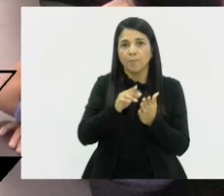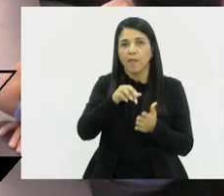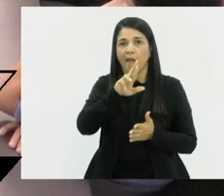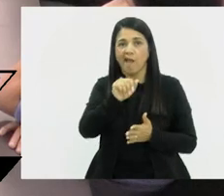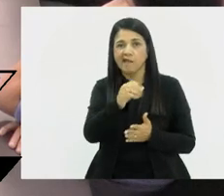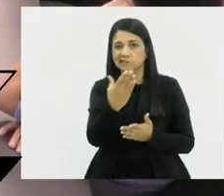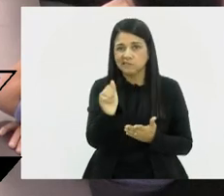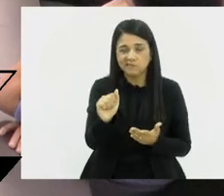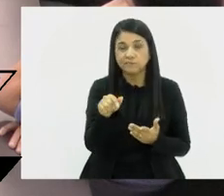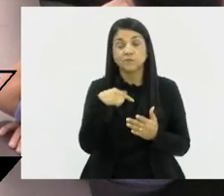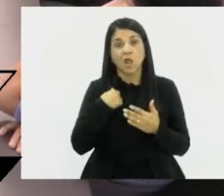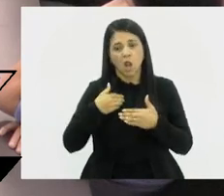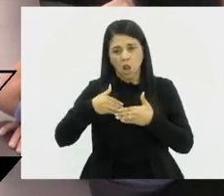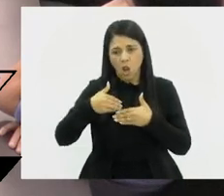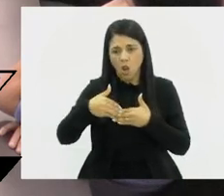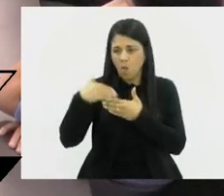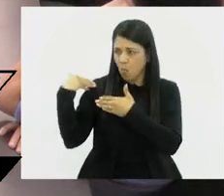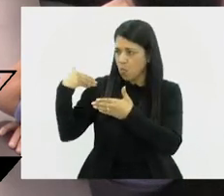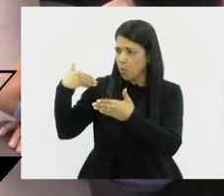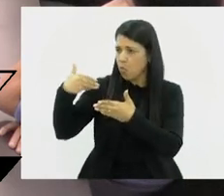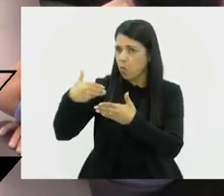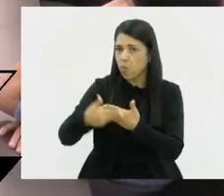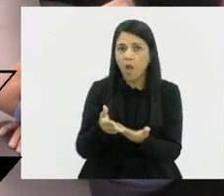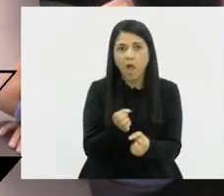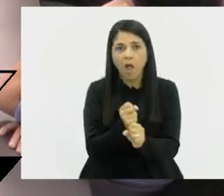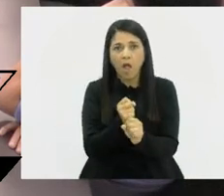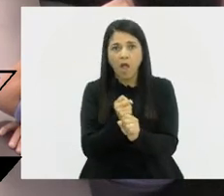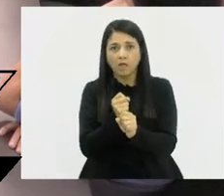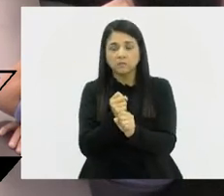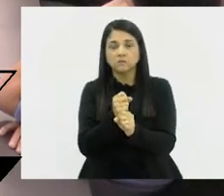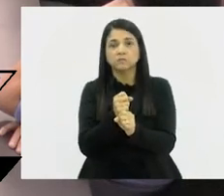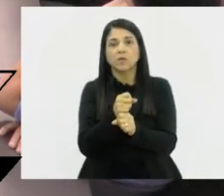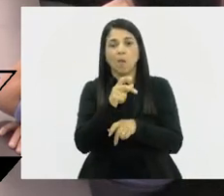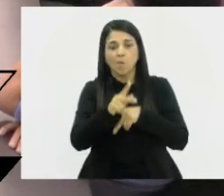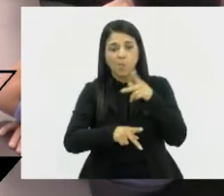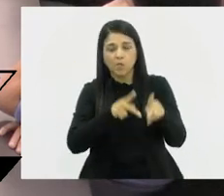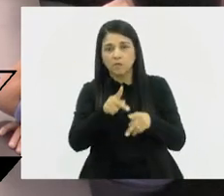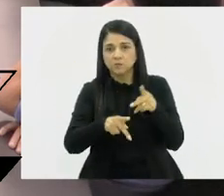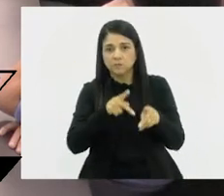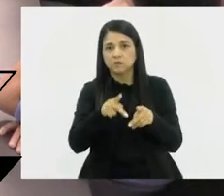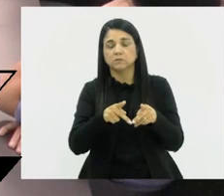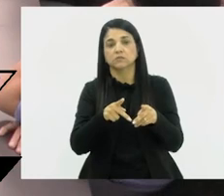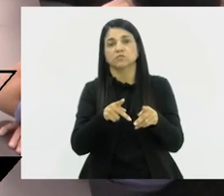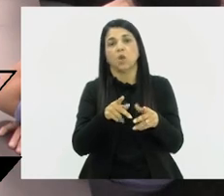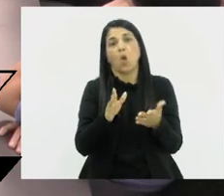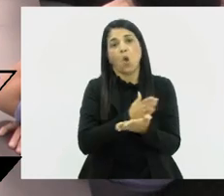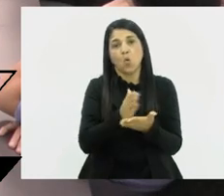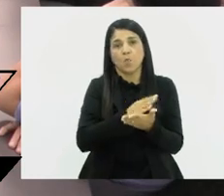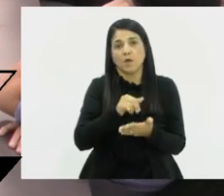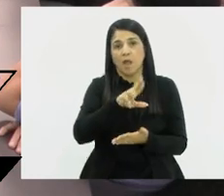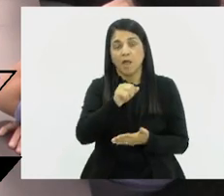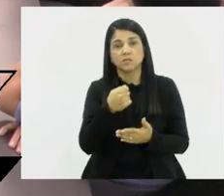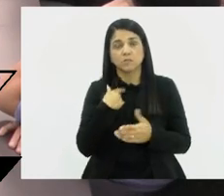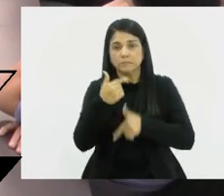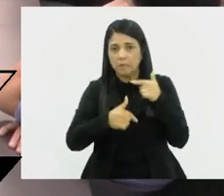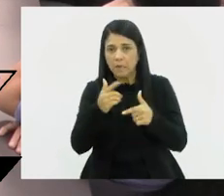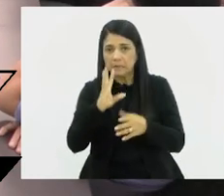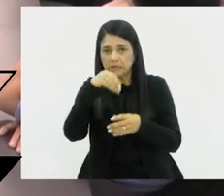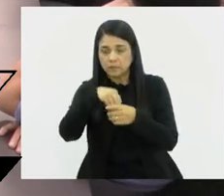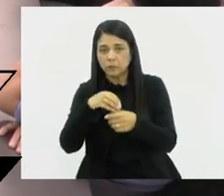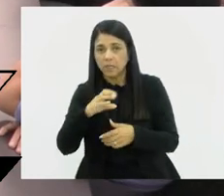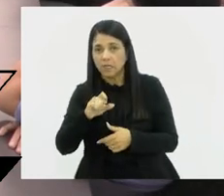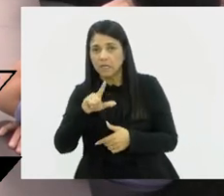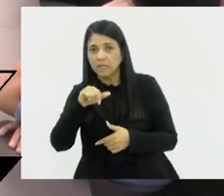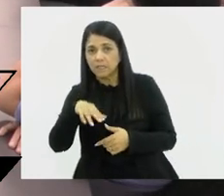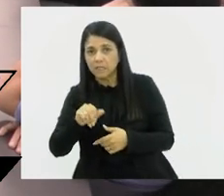longo desses anos eu pude ver, não vou dizer o surgimento, mas com toda certeza a popularização de algumas raças, Quando eu comecei a trabalhar numa clínica veterinária, ainda era da